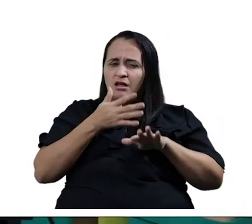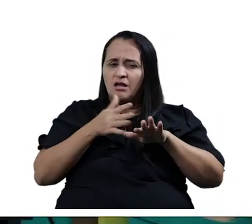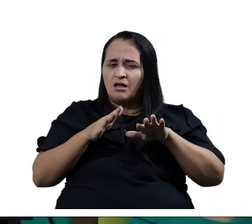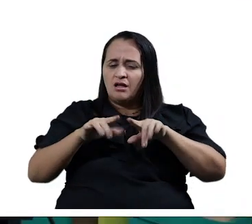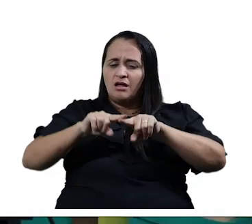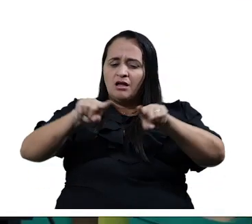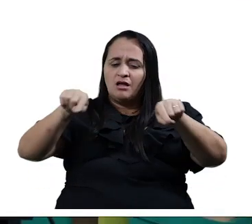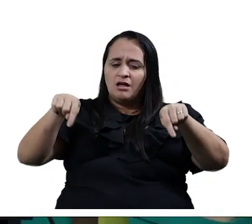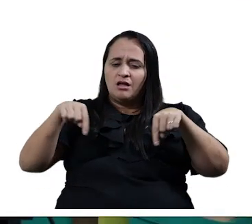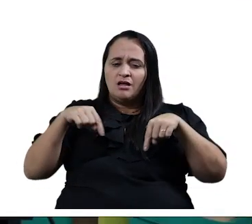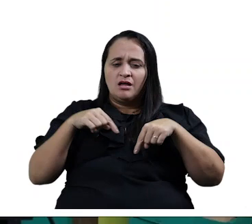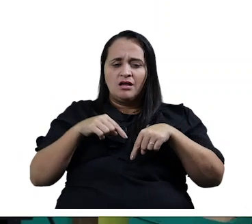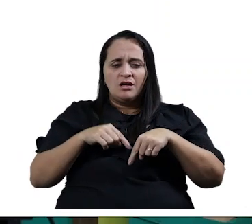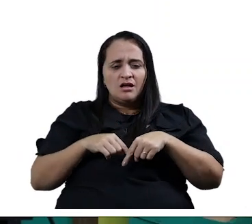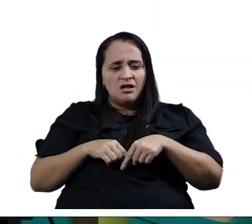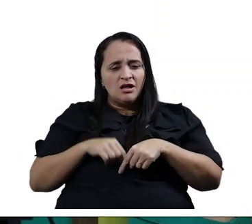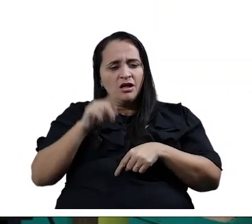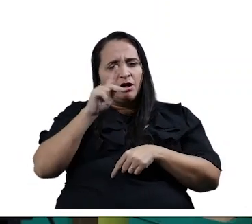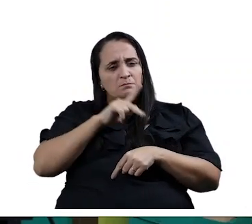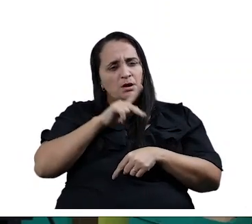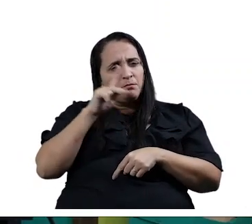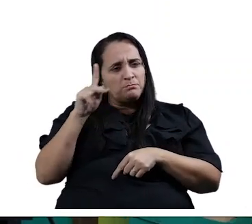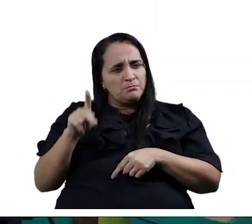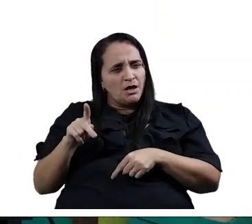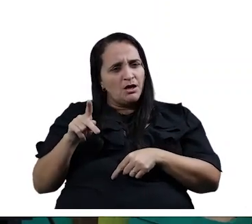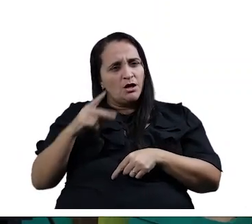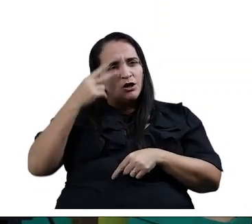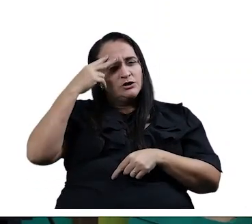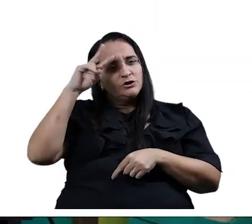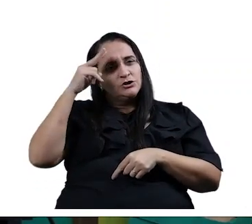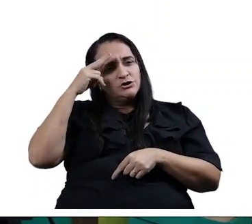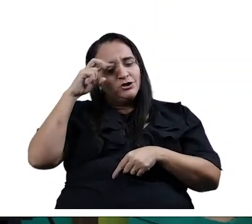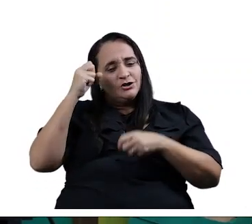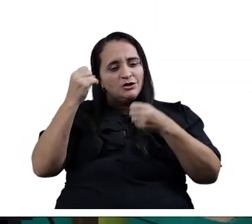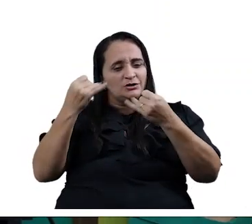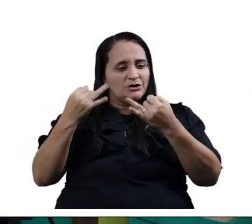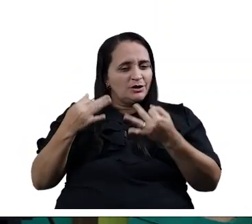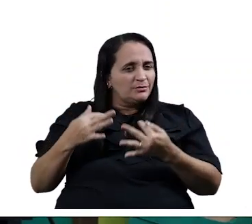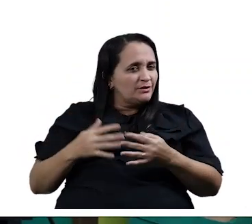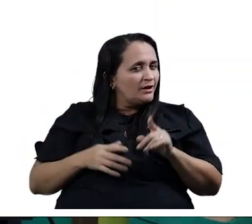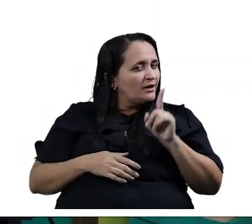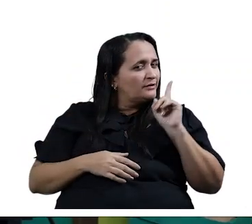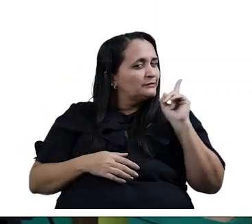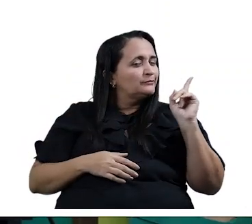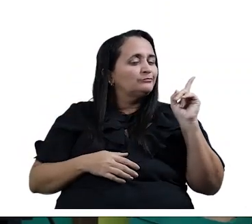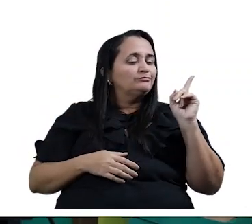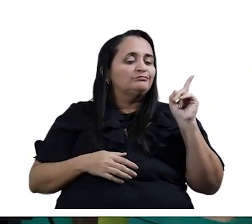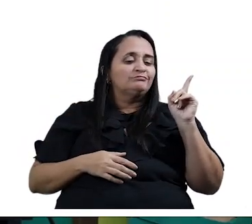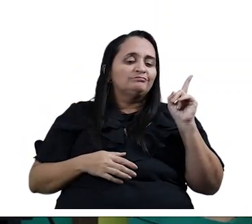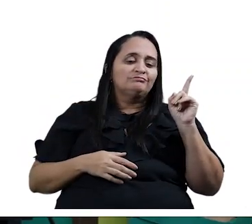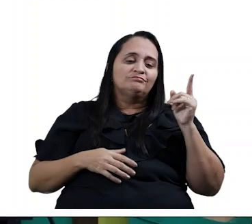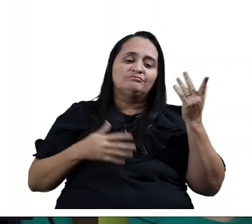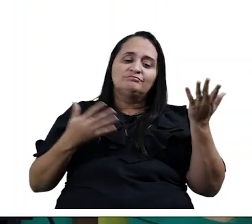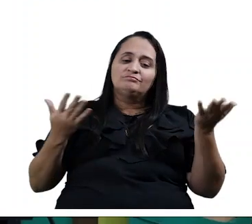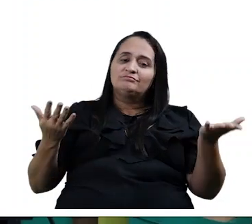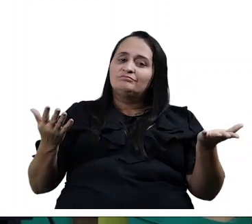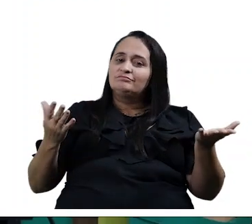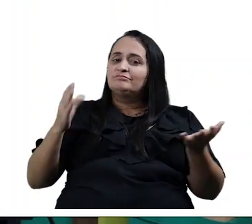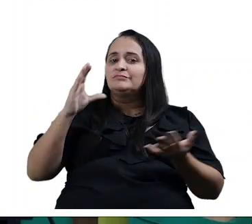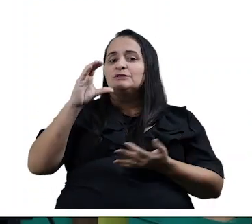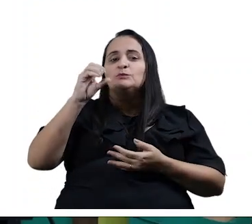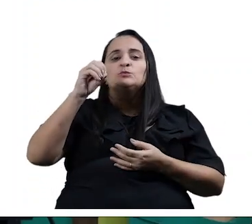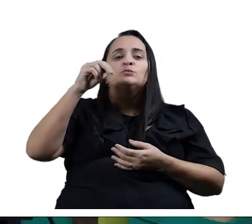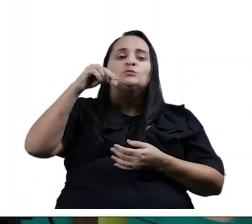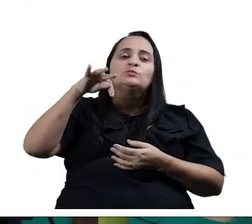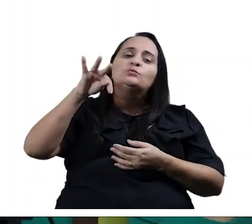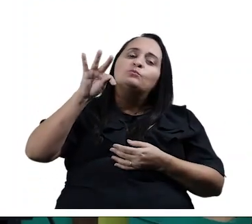Da sua pró, né? Que chega, faz a acolhida e conta uma historinha para você. Então, gente, esse